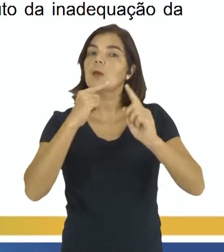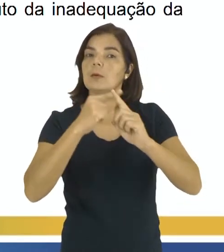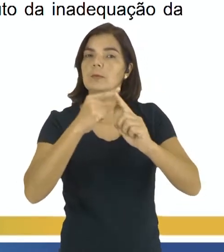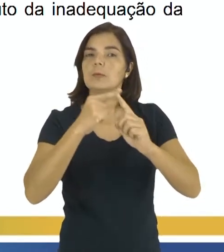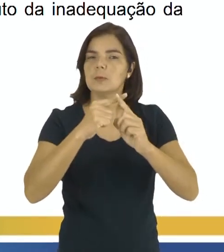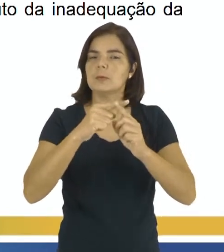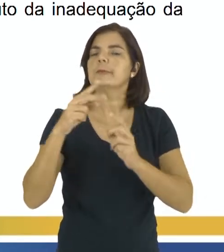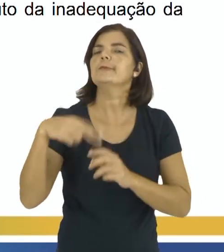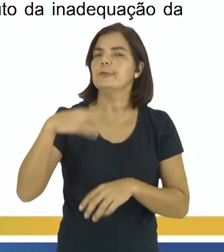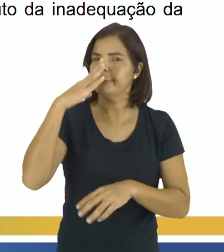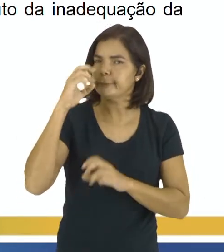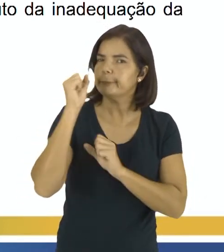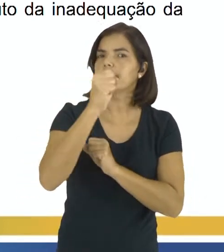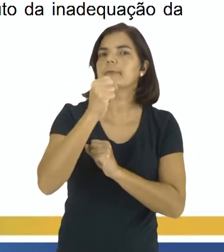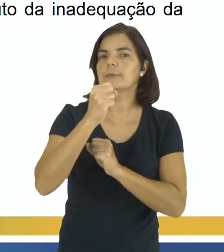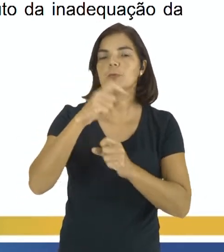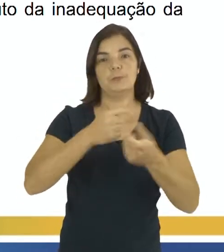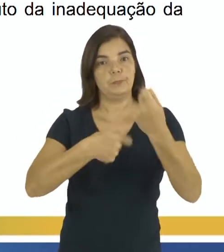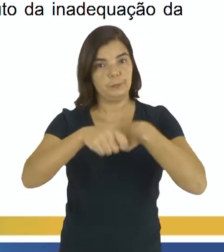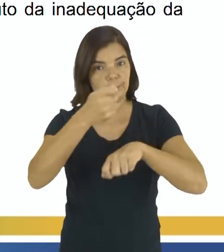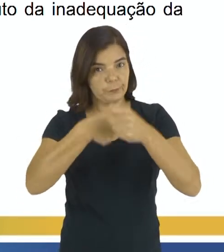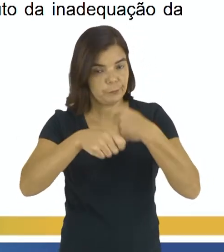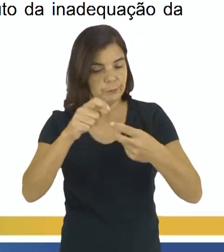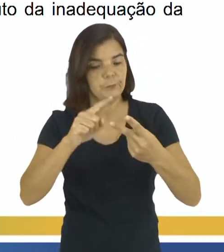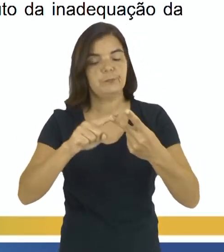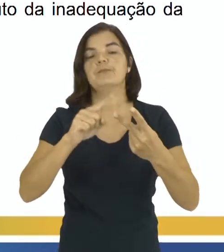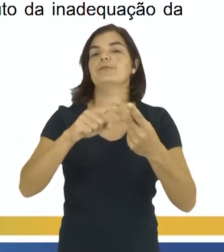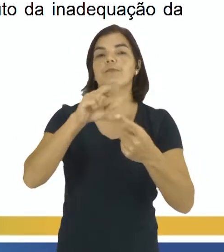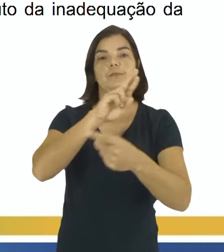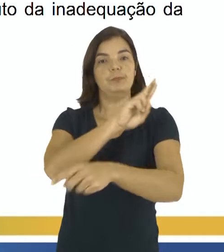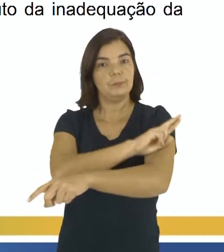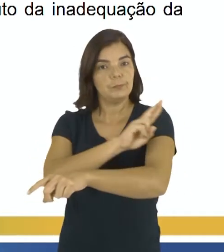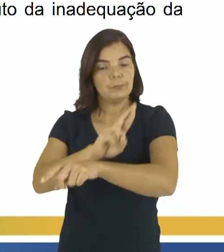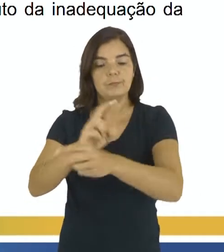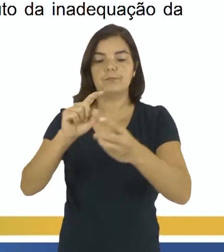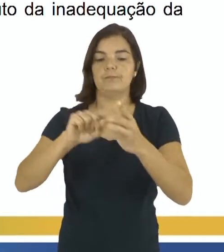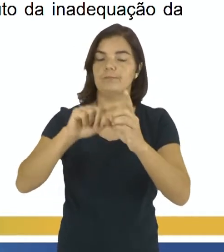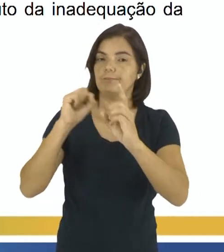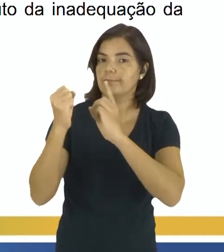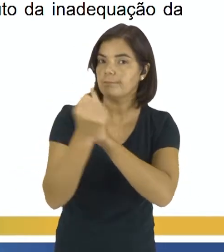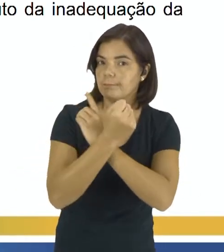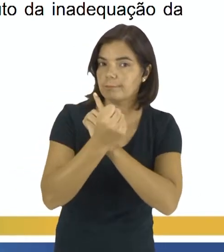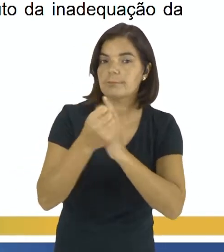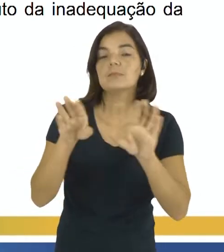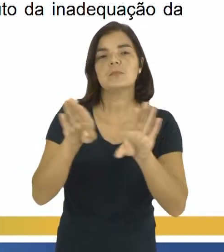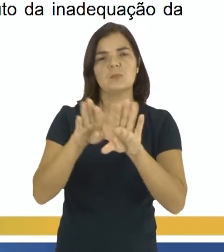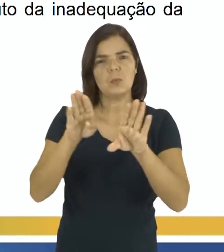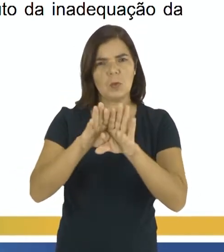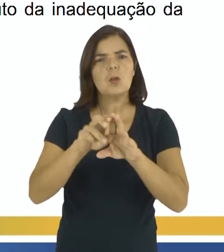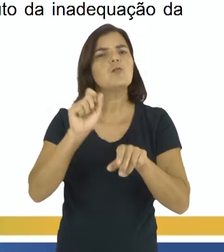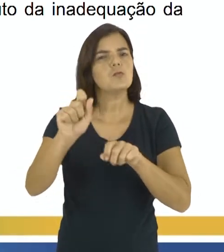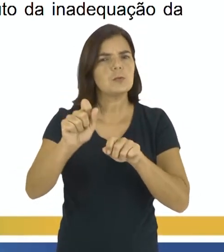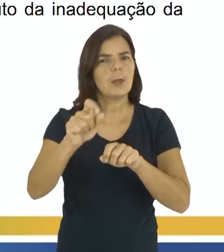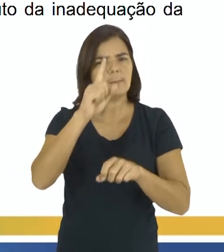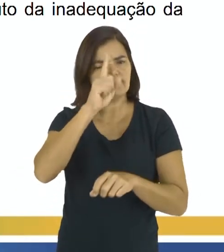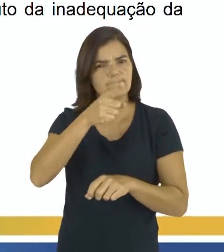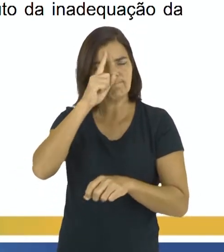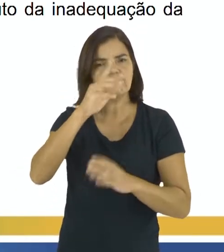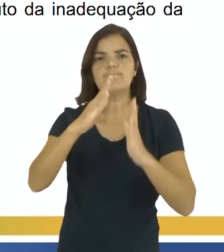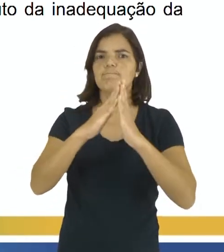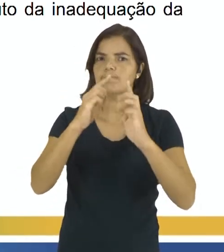grande poder. Poder econômico, poder religioso, poder social. E esse monopólio cabia à